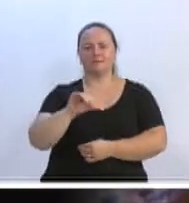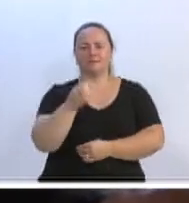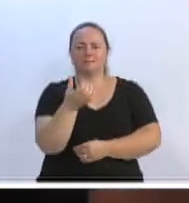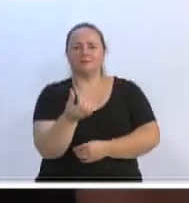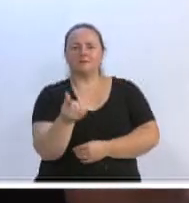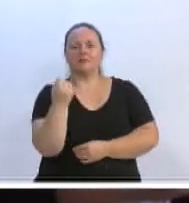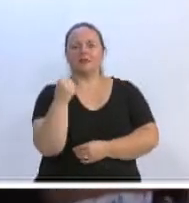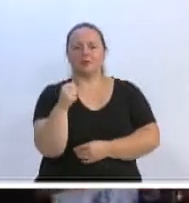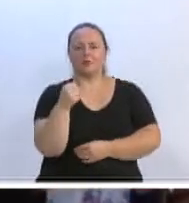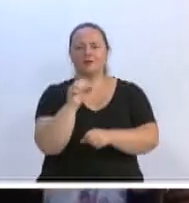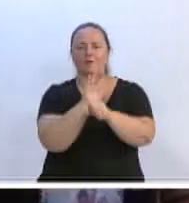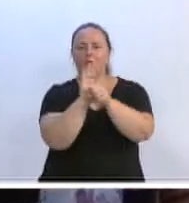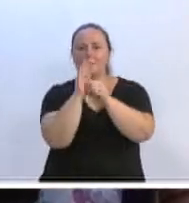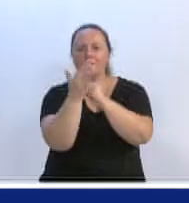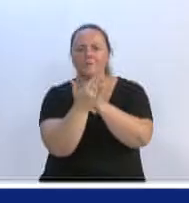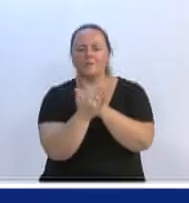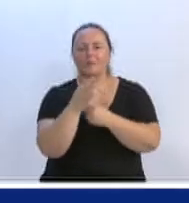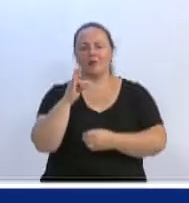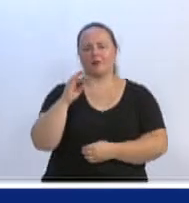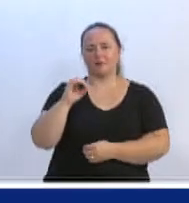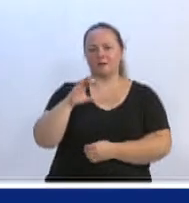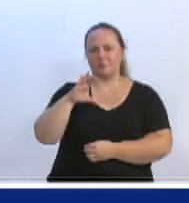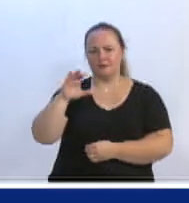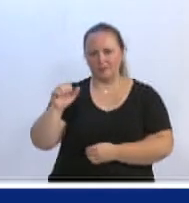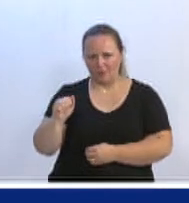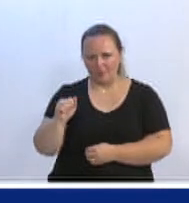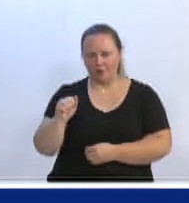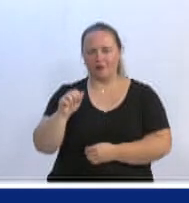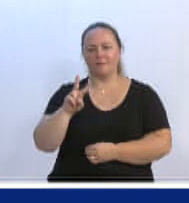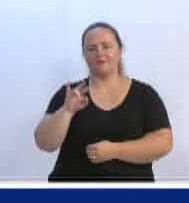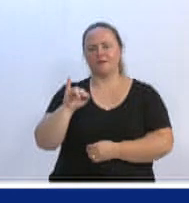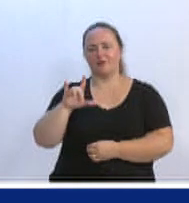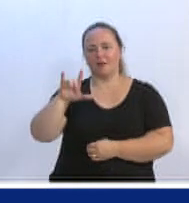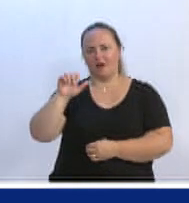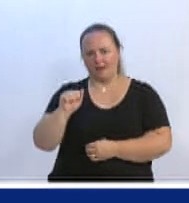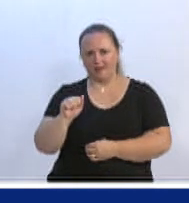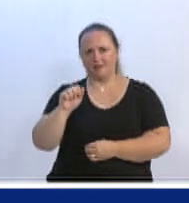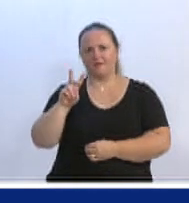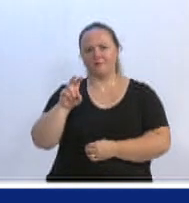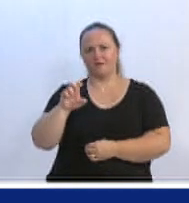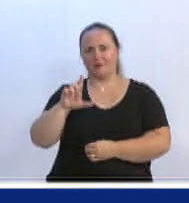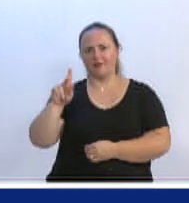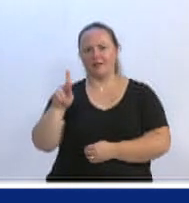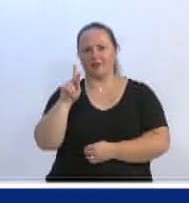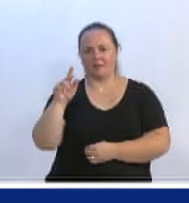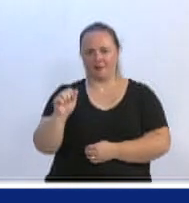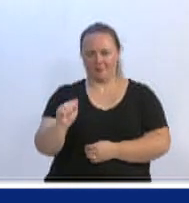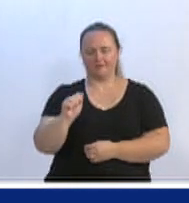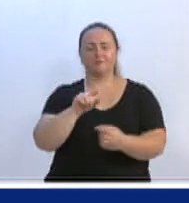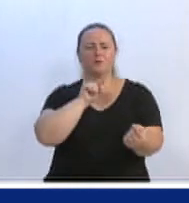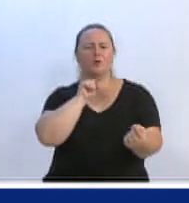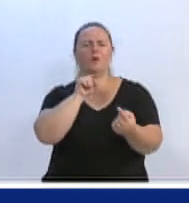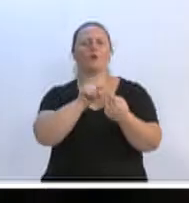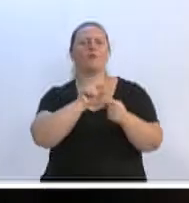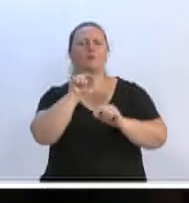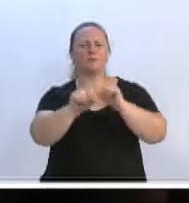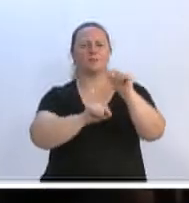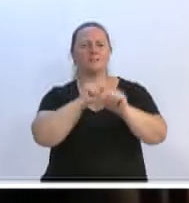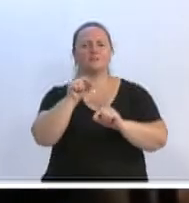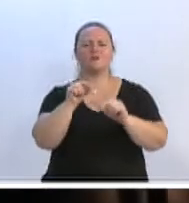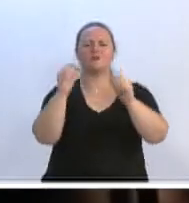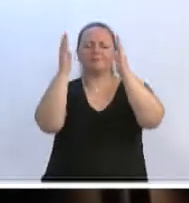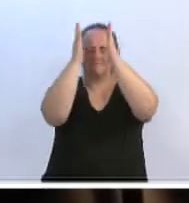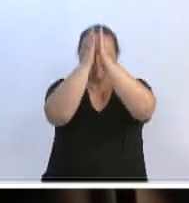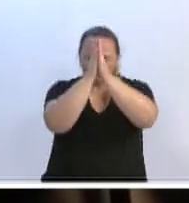1968, no bairro da Toca, no município de Vila Velha, estado do Espírito Santo, com o objetivo de adorar a